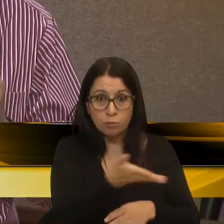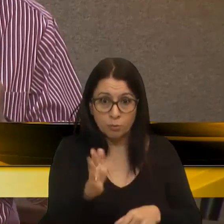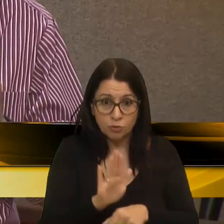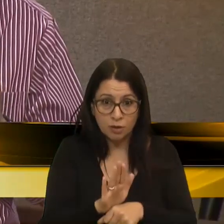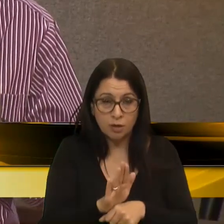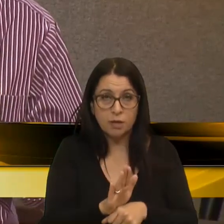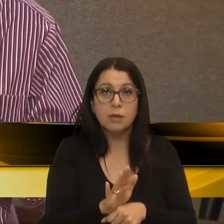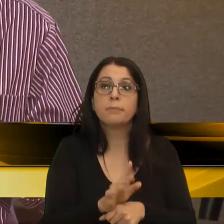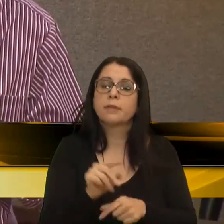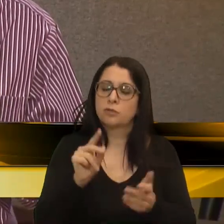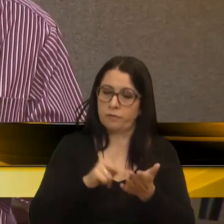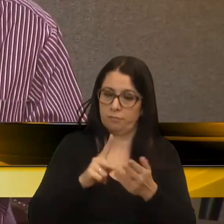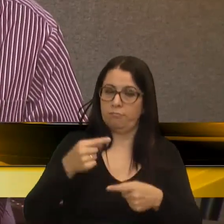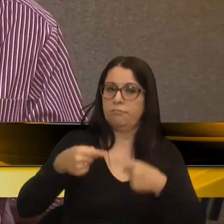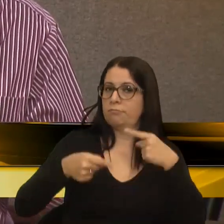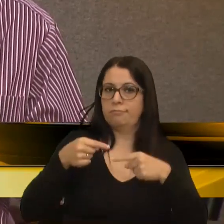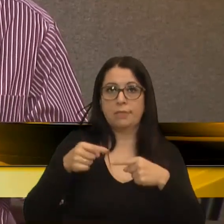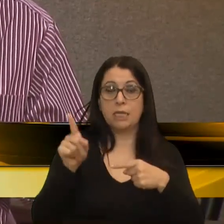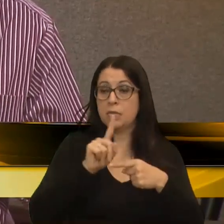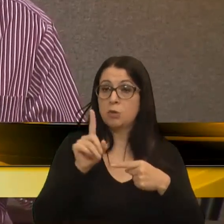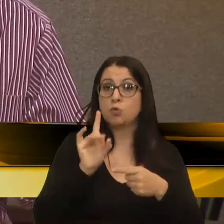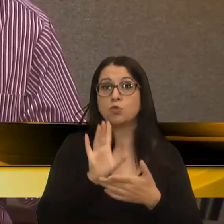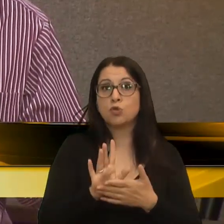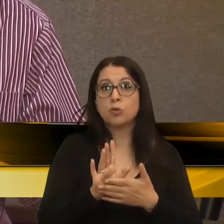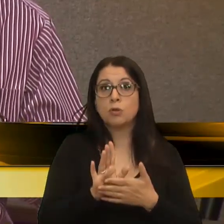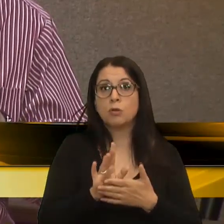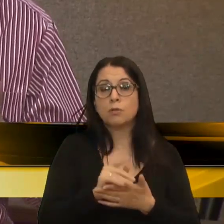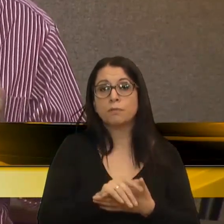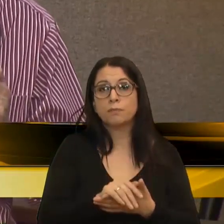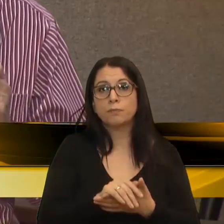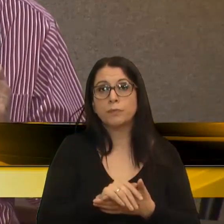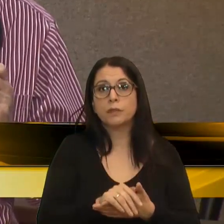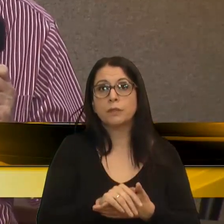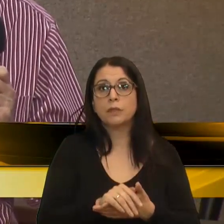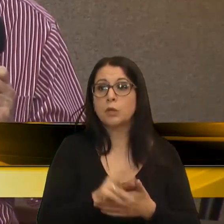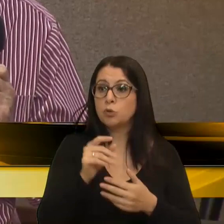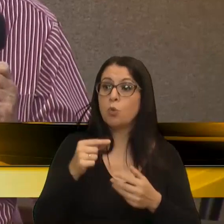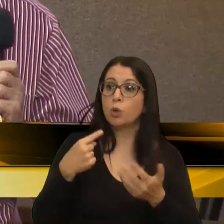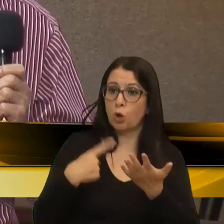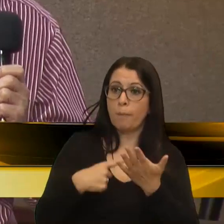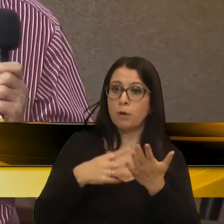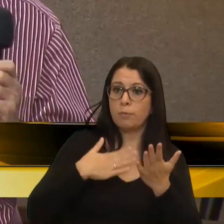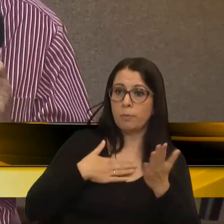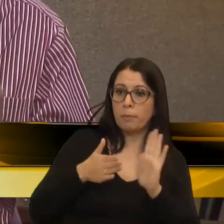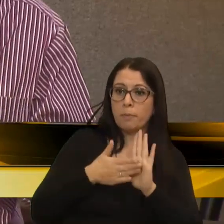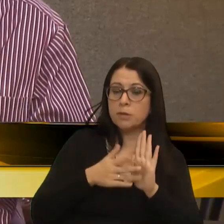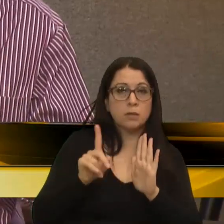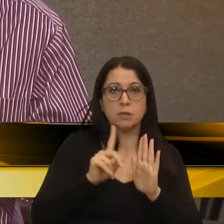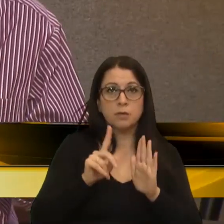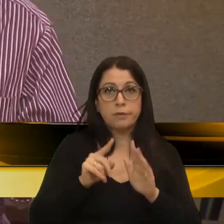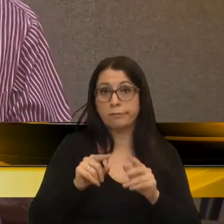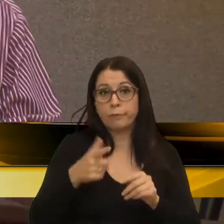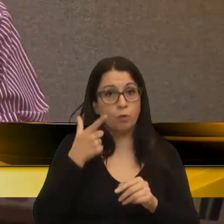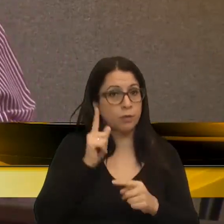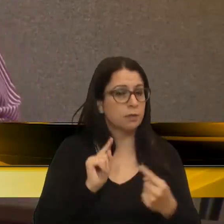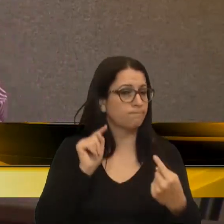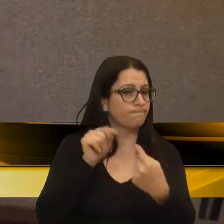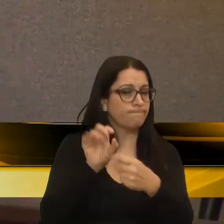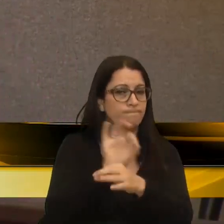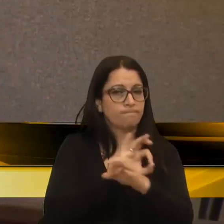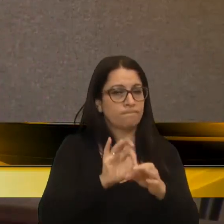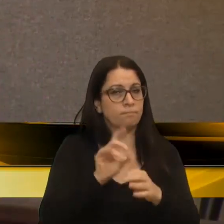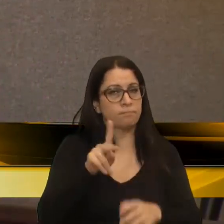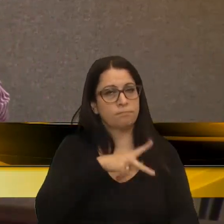para debater e não apenas se for de acordo com a nossa proposta. Senão nós não vamos a lugar nenhum. É isso,